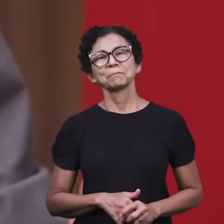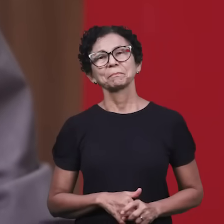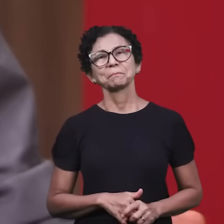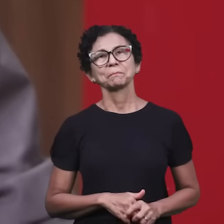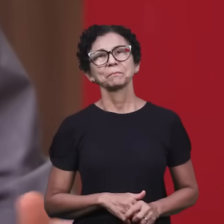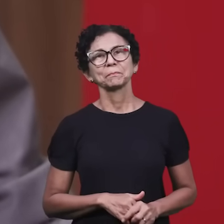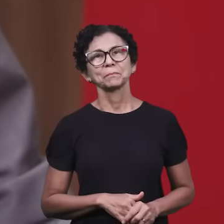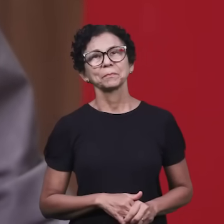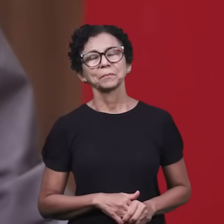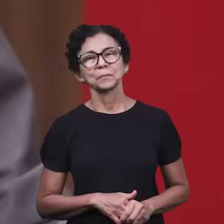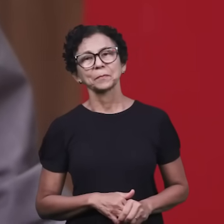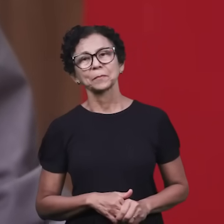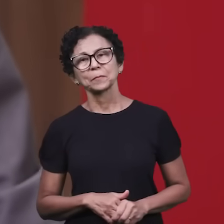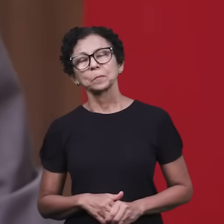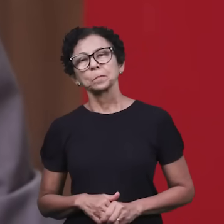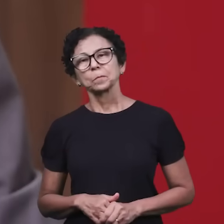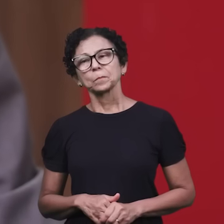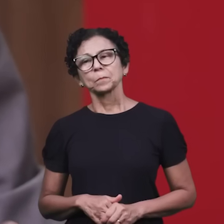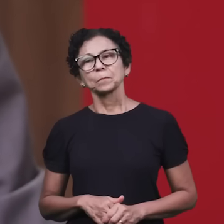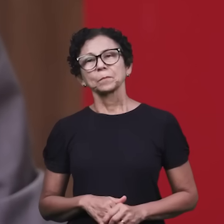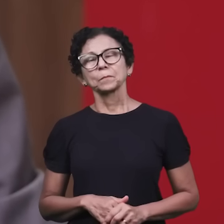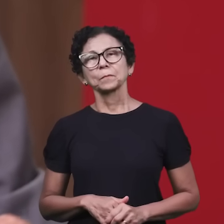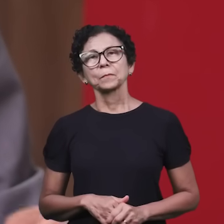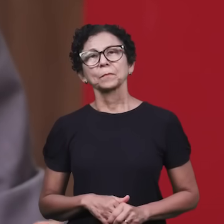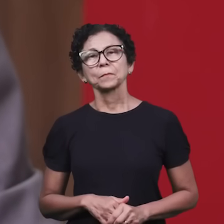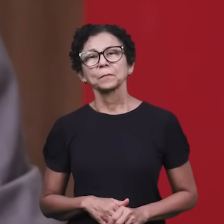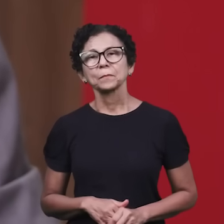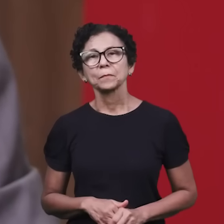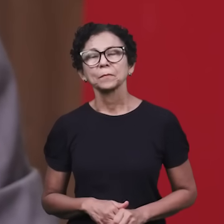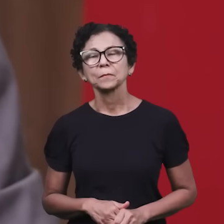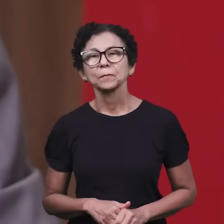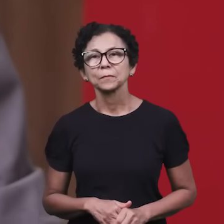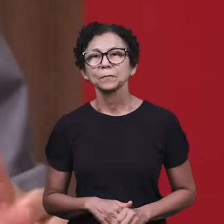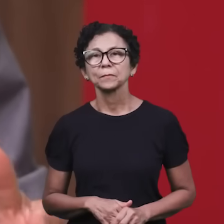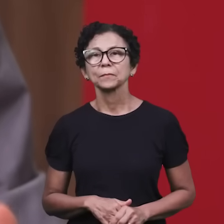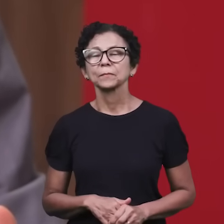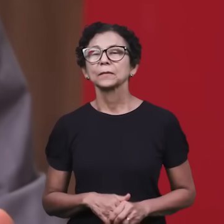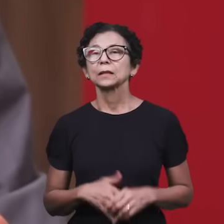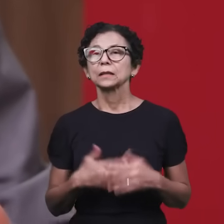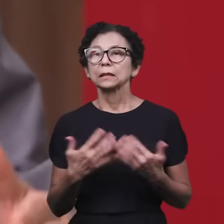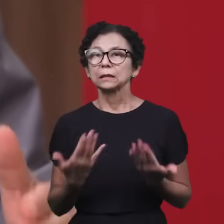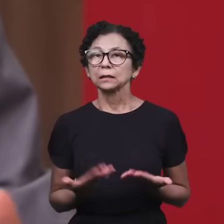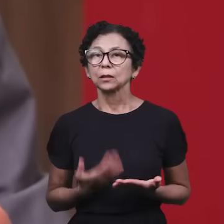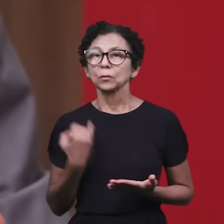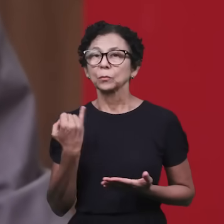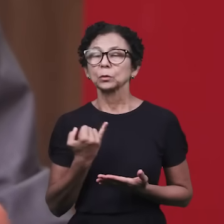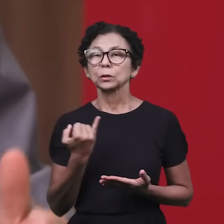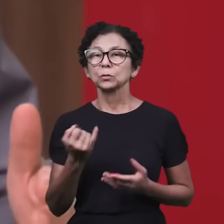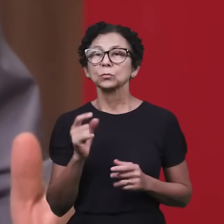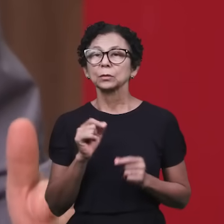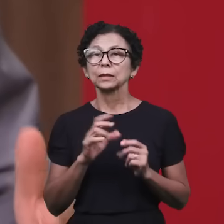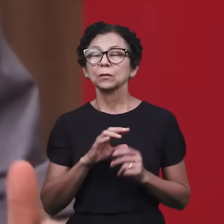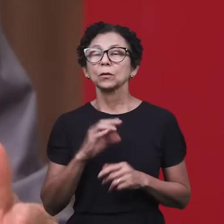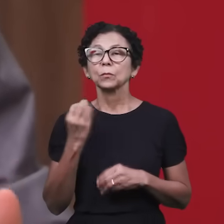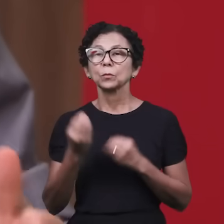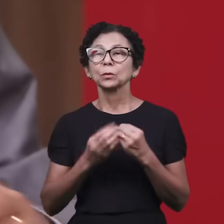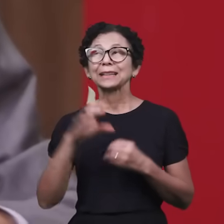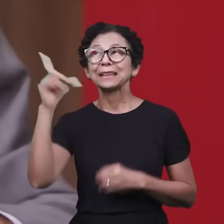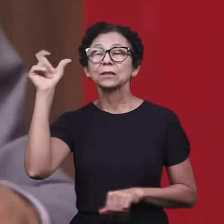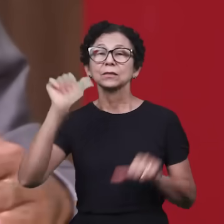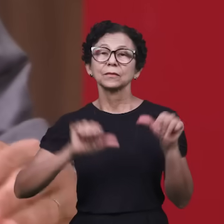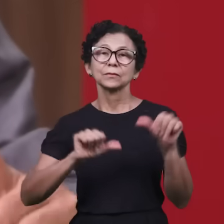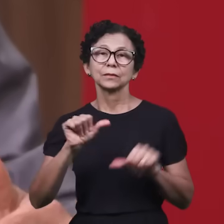quanta experiência nós temos em relação ao batismo, a definição. A pessoa está definida, né? Eu quero batizar, você está